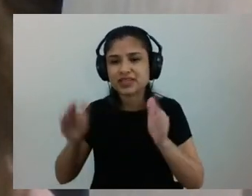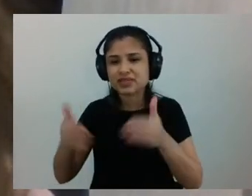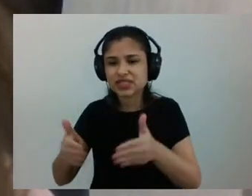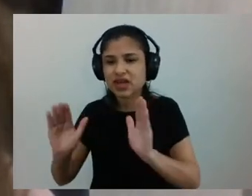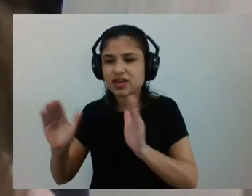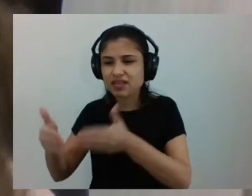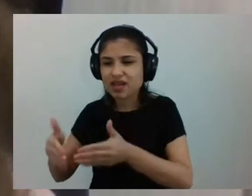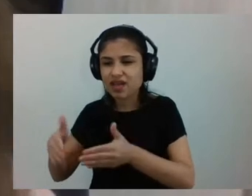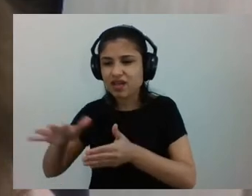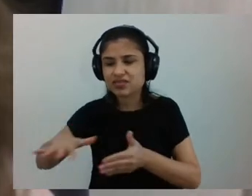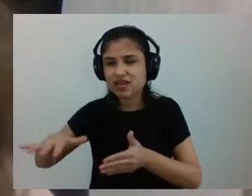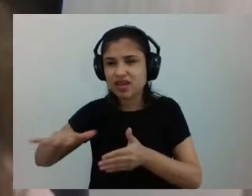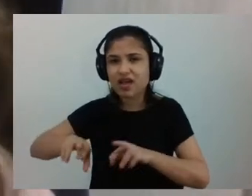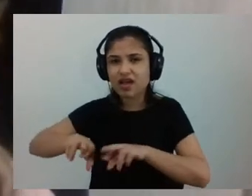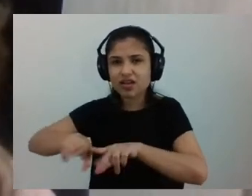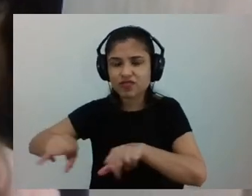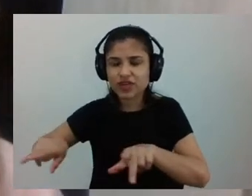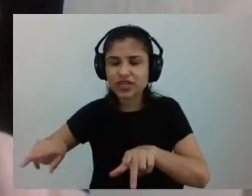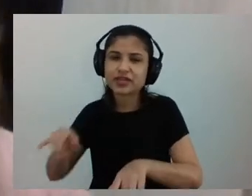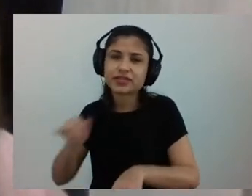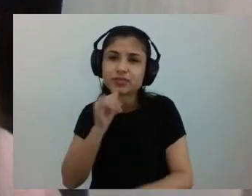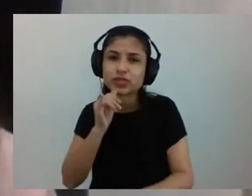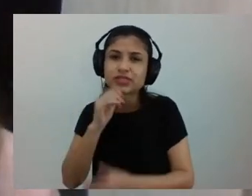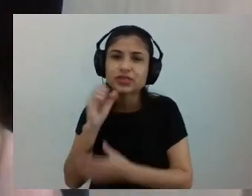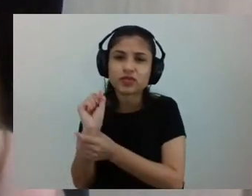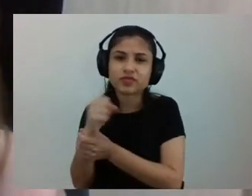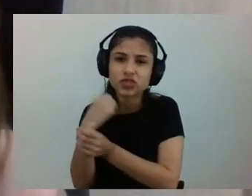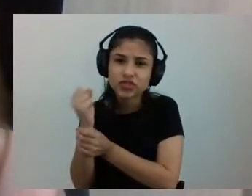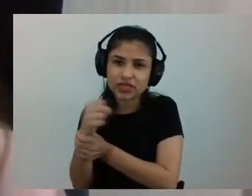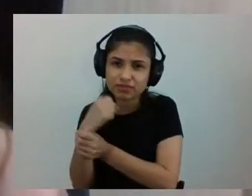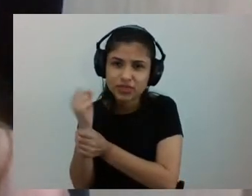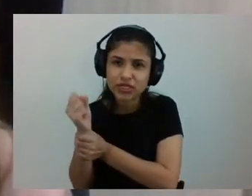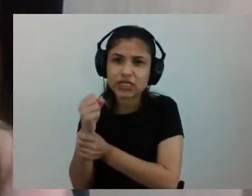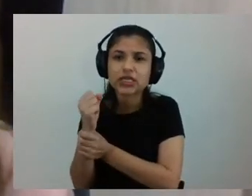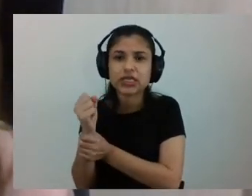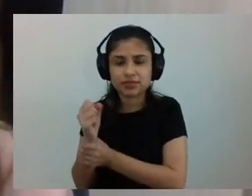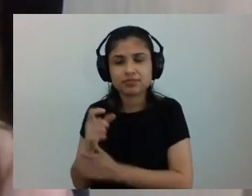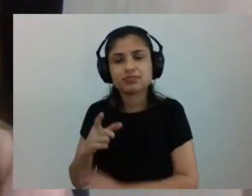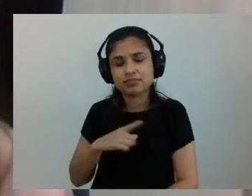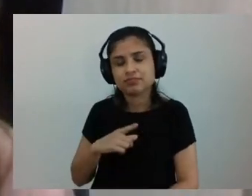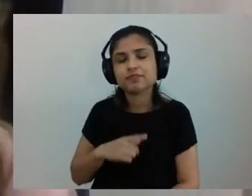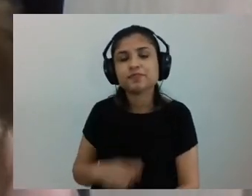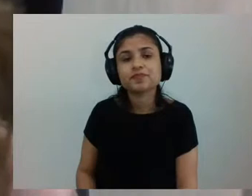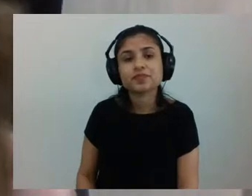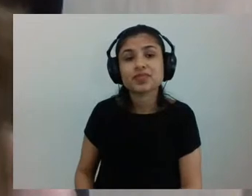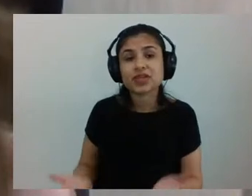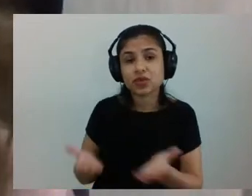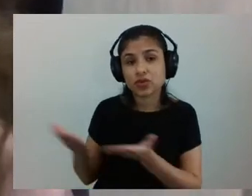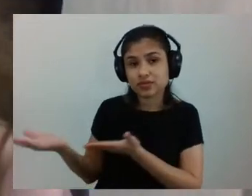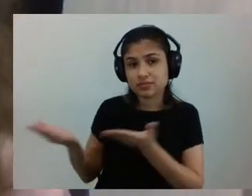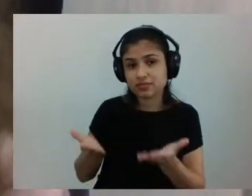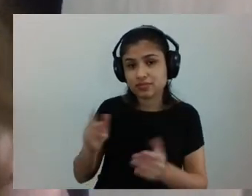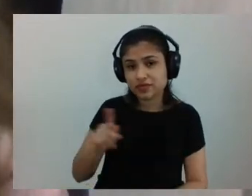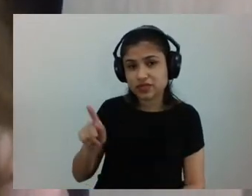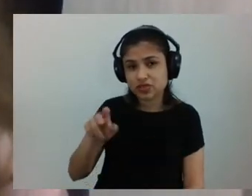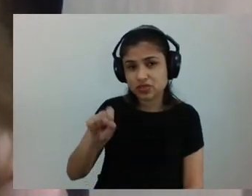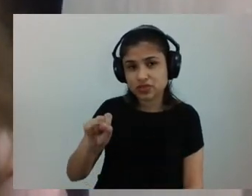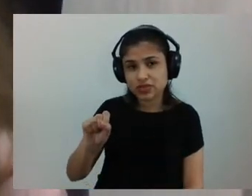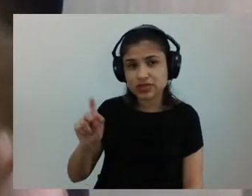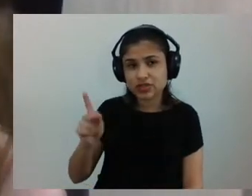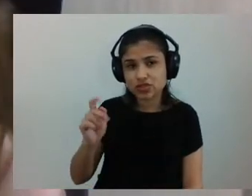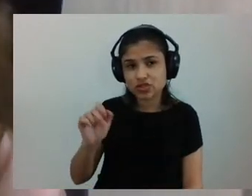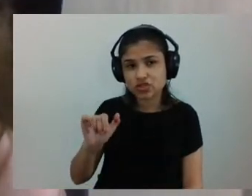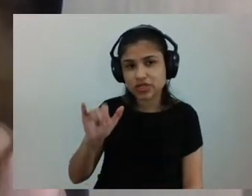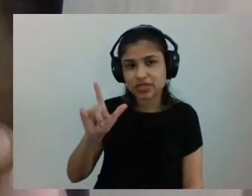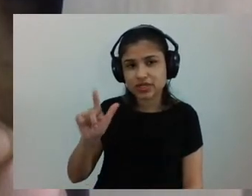outras áreas, como por exemplo a própria fisioterapia. E eu gostaria de passar também a palavra à professora Sheila para fazer suas